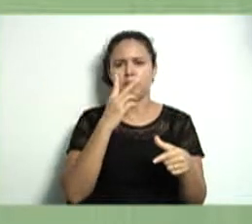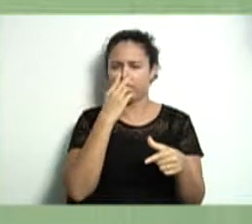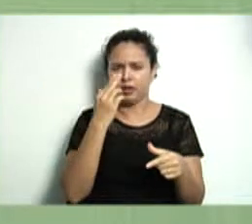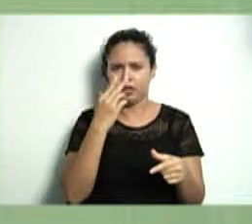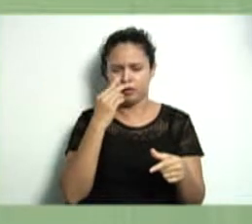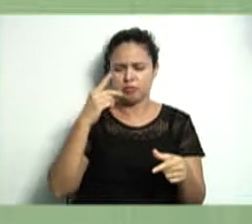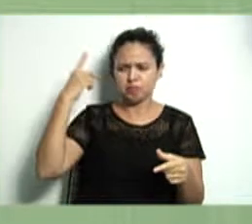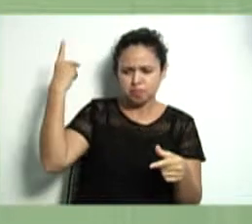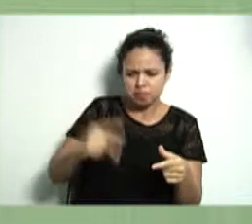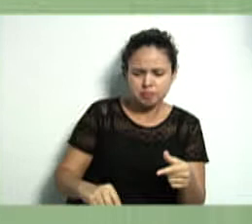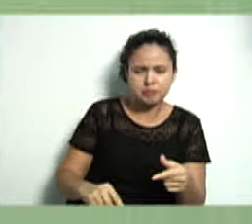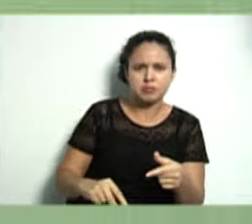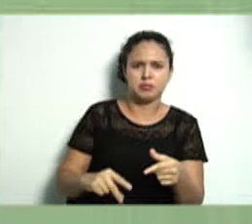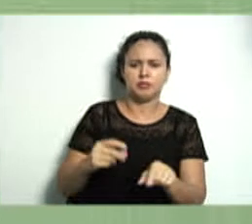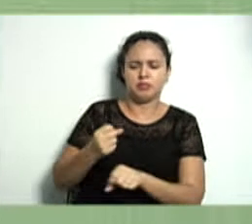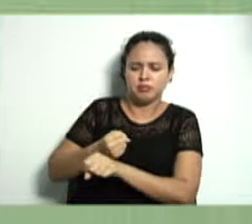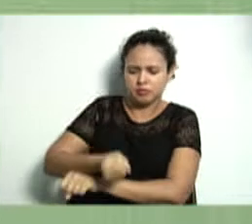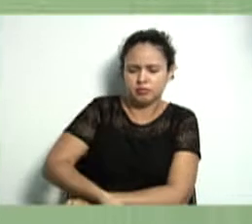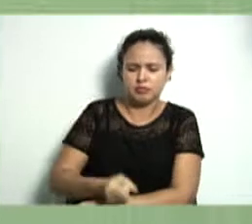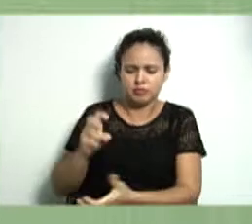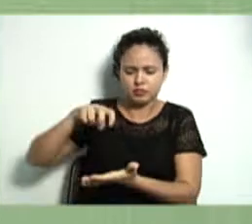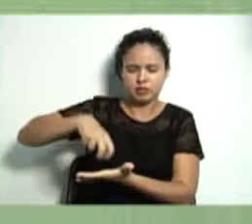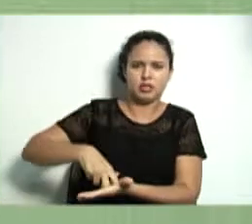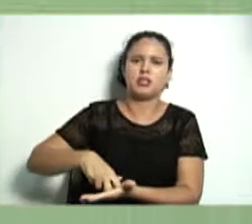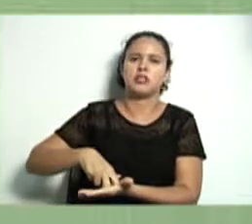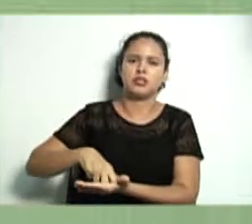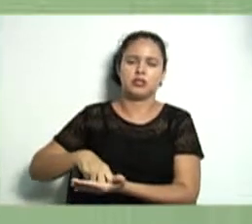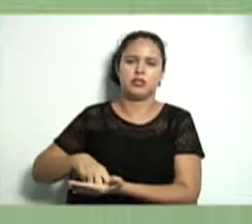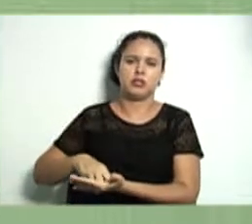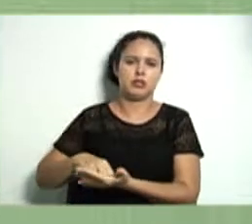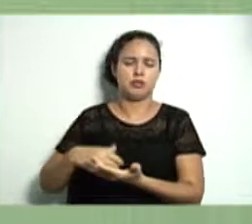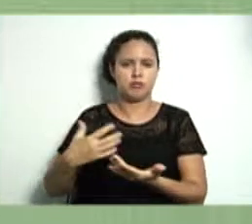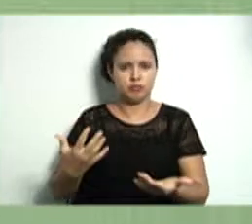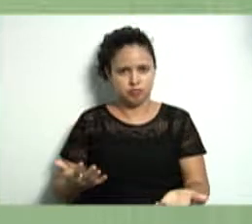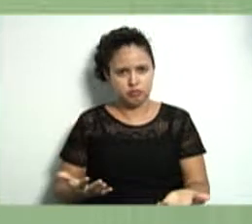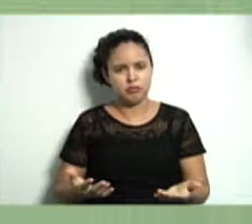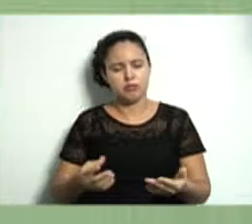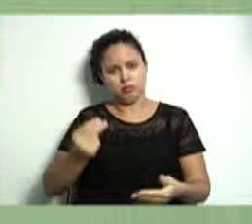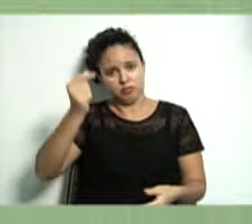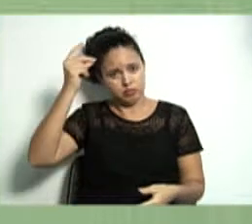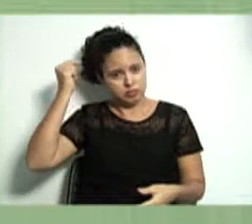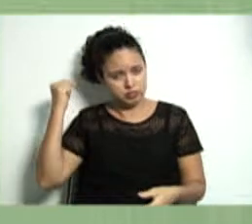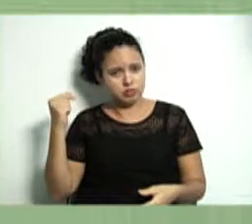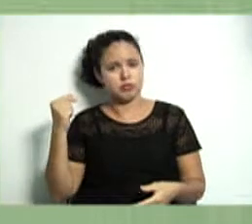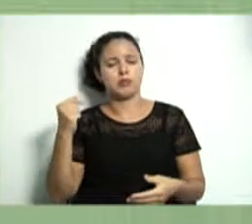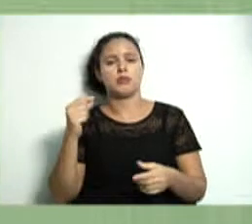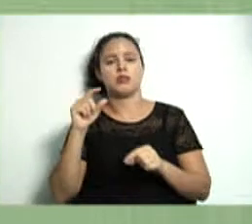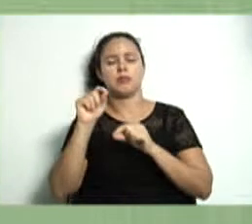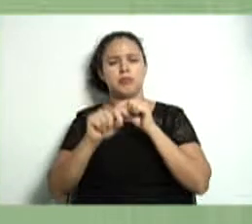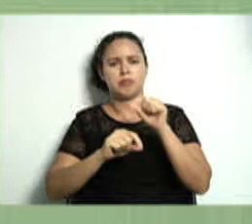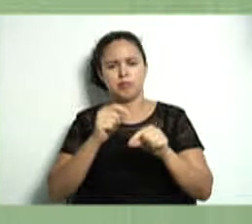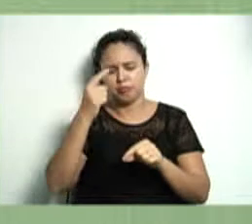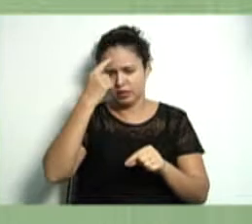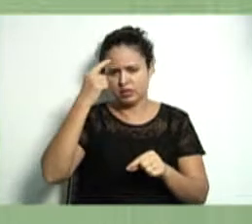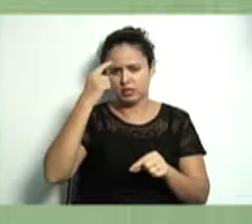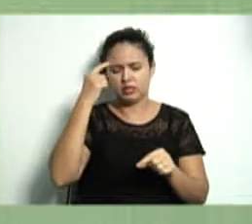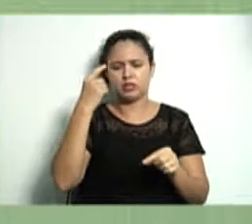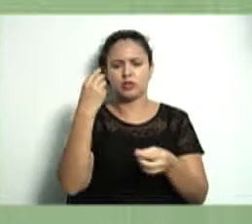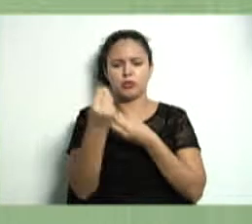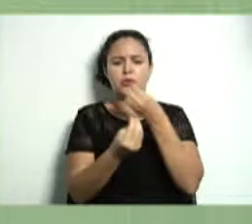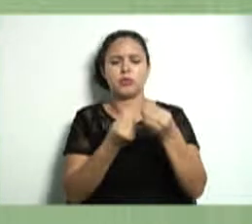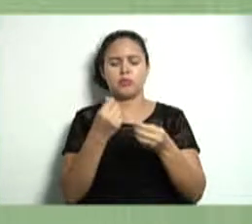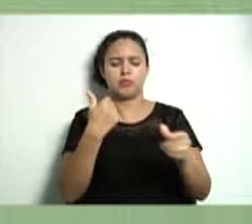muita exploração, o trabalho, né? A produção das riquezas de forma mais bruta,